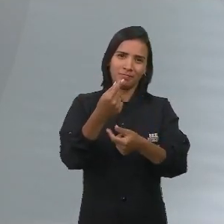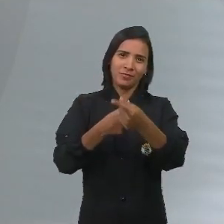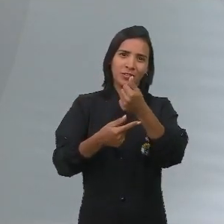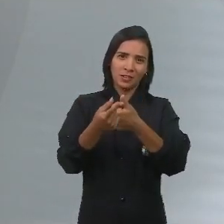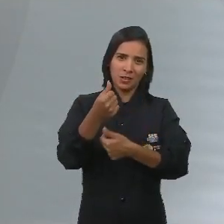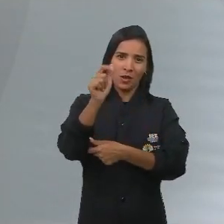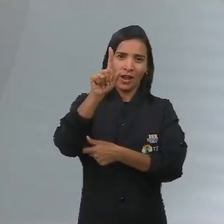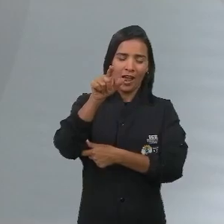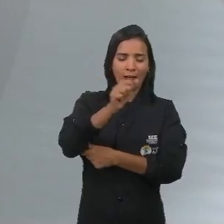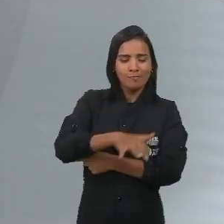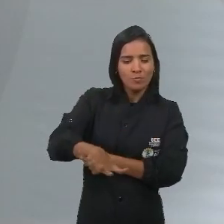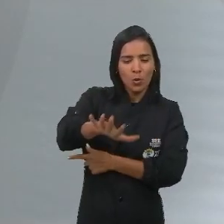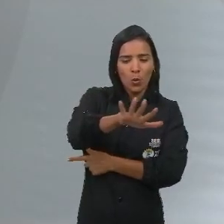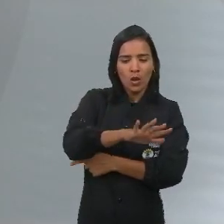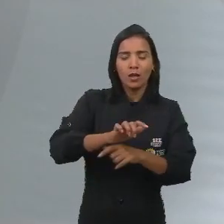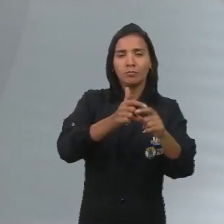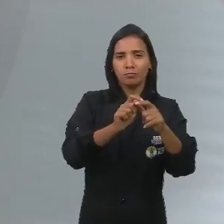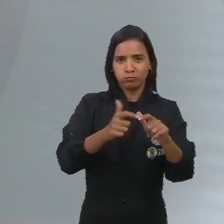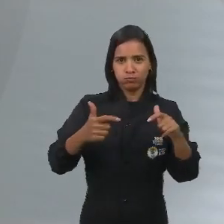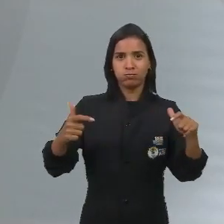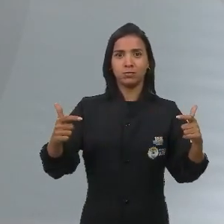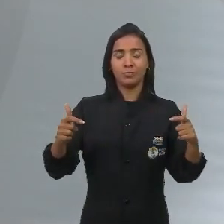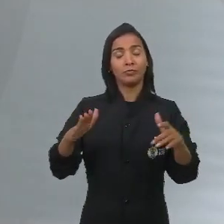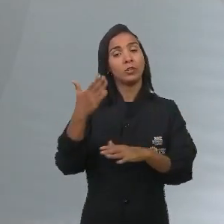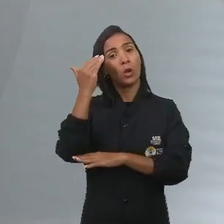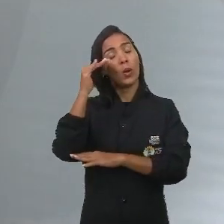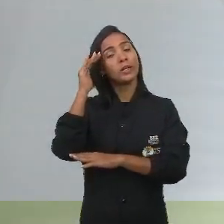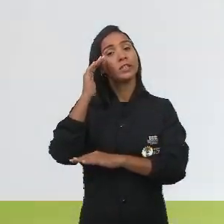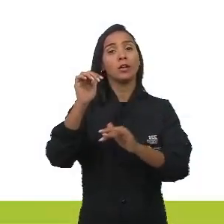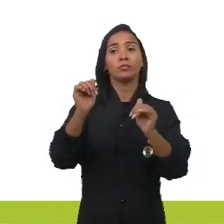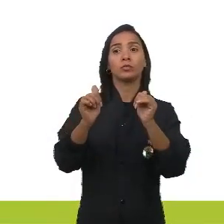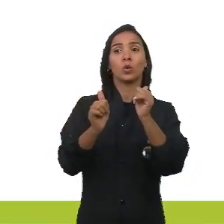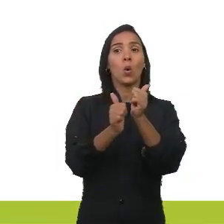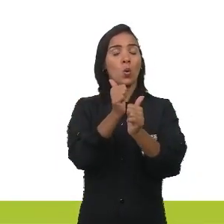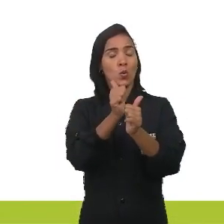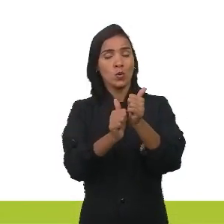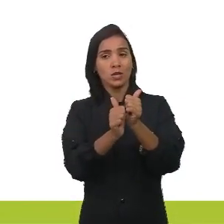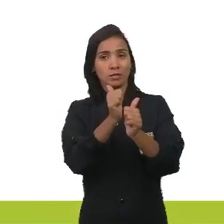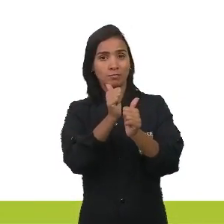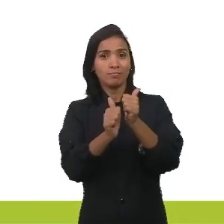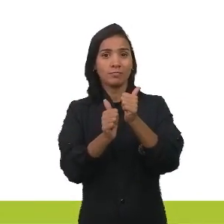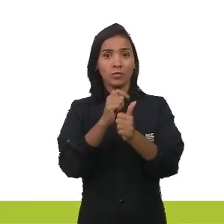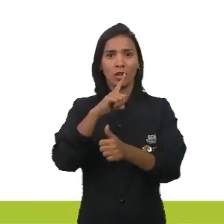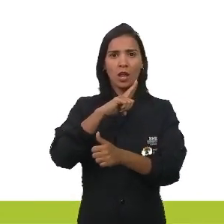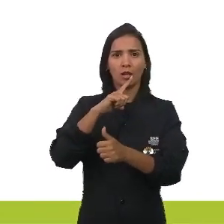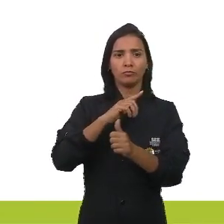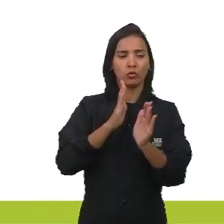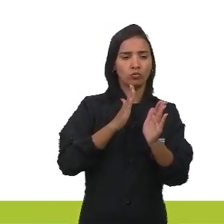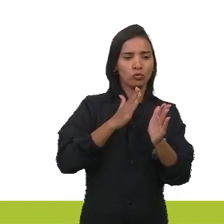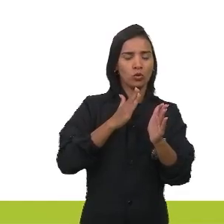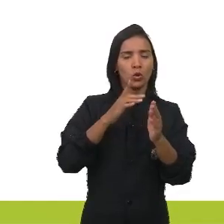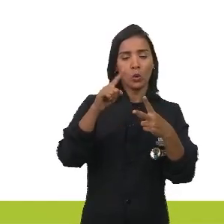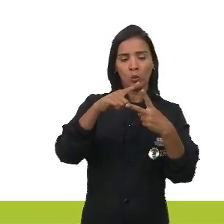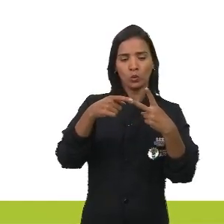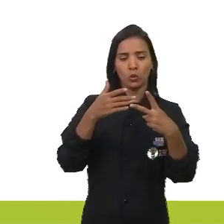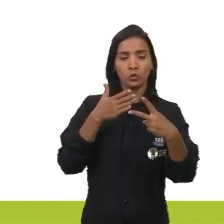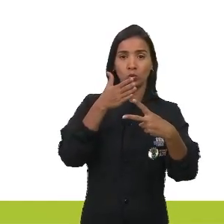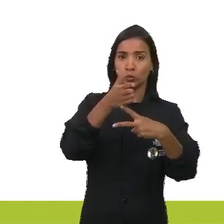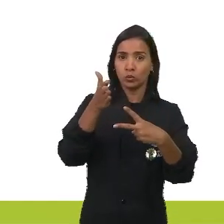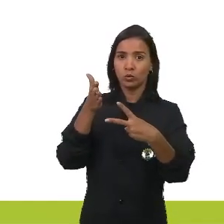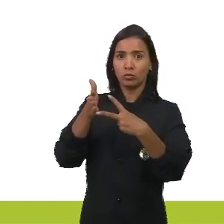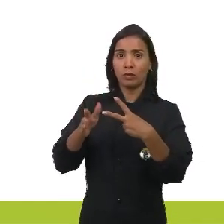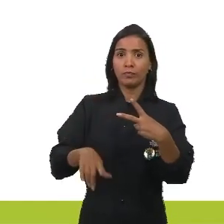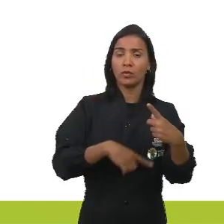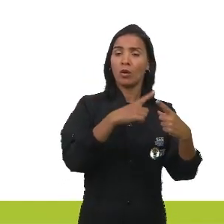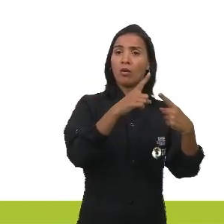então entendam que o esporte vamos aqui ó o esporte ele tem dois direcionamentos ou ele vai vir